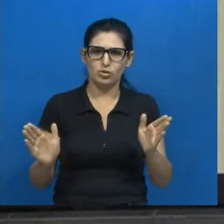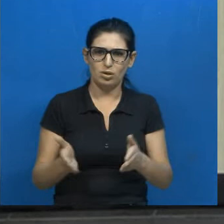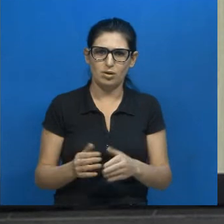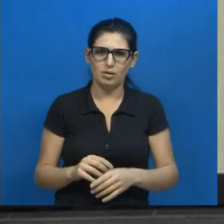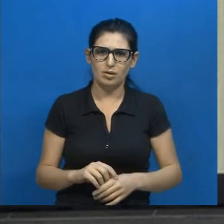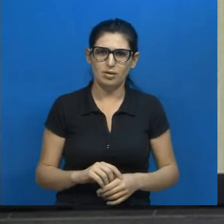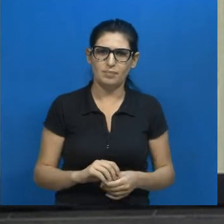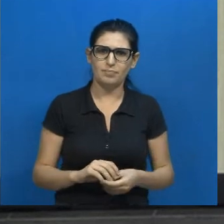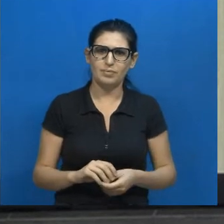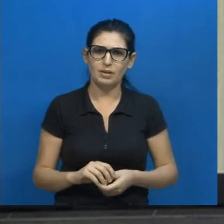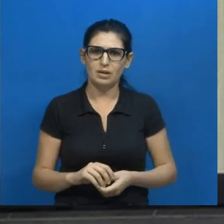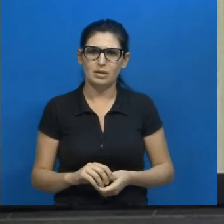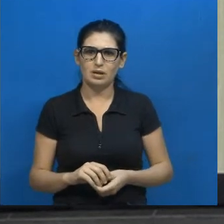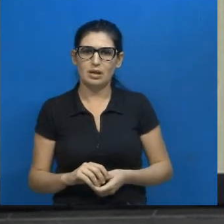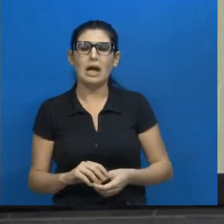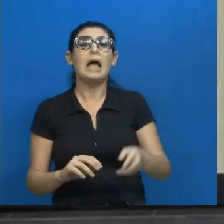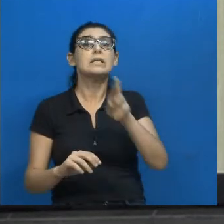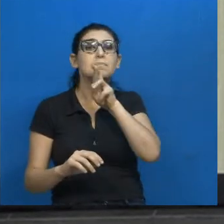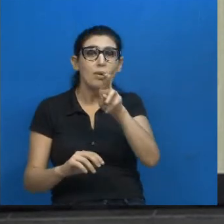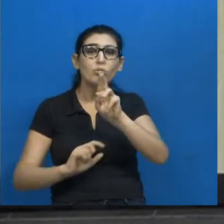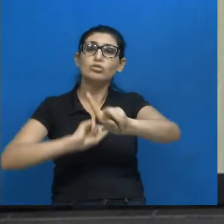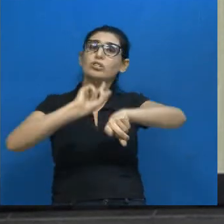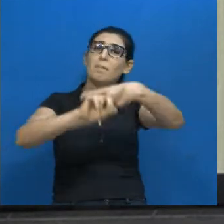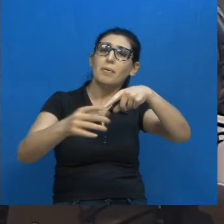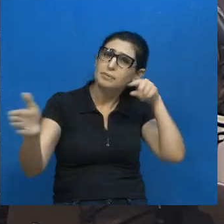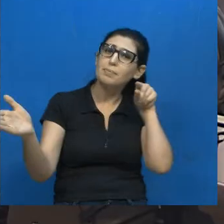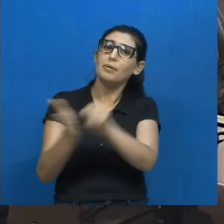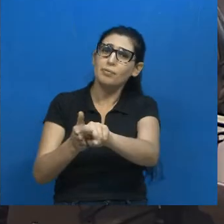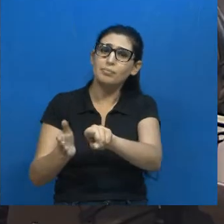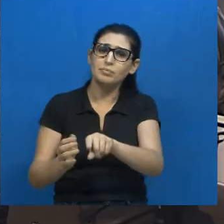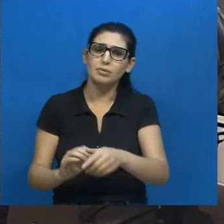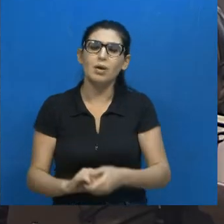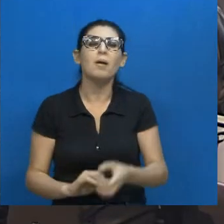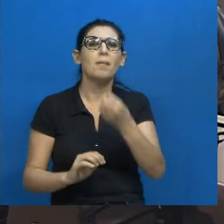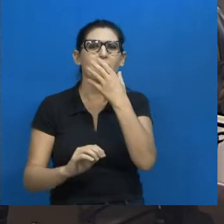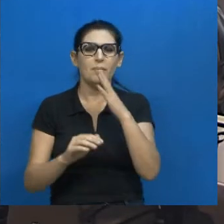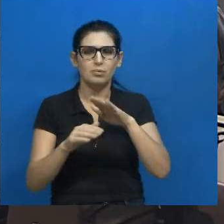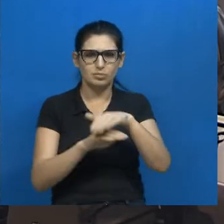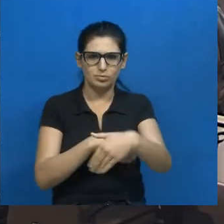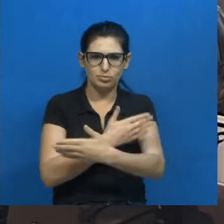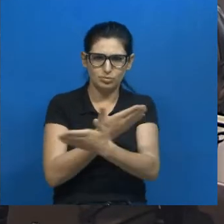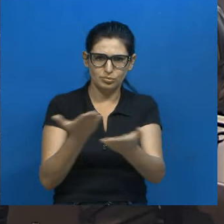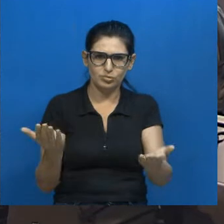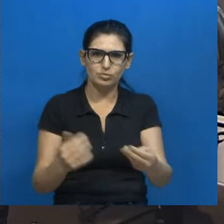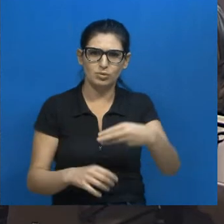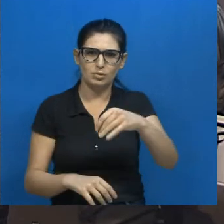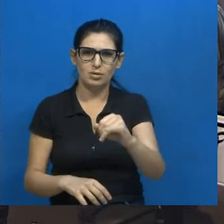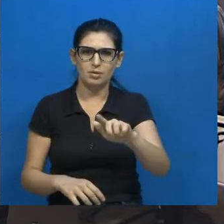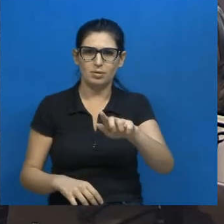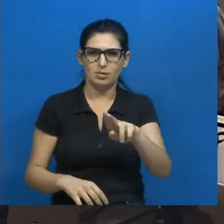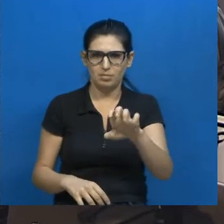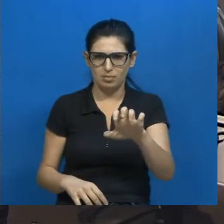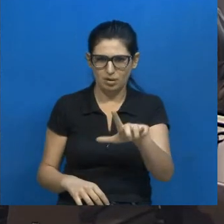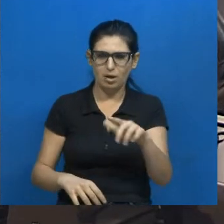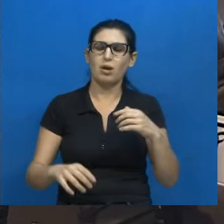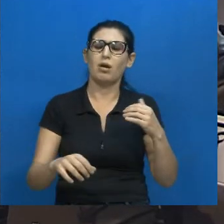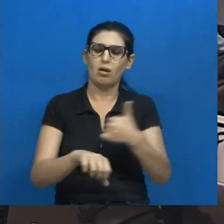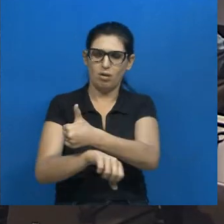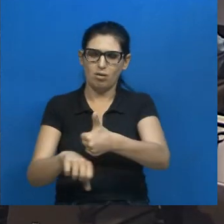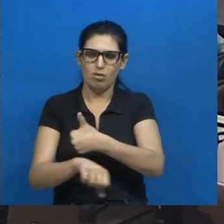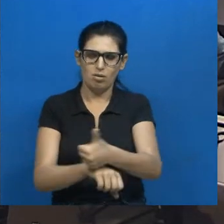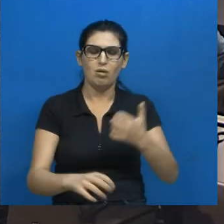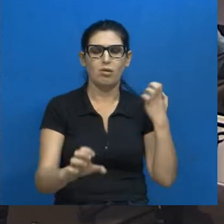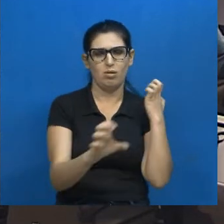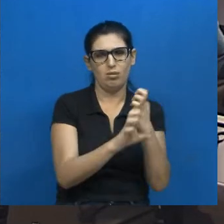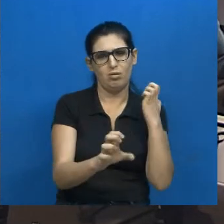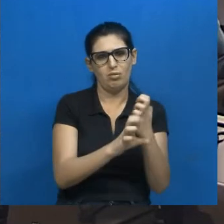Desculpa, deixa ele responder a pergunta, daí vai para o próximo, tá? Boa noite para todos. Meu nome é Miguel, eu sou engenheiro de formação,